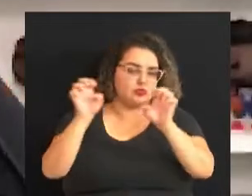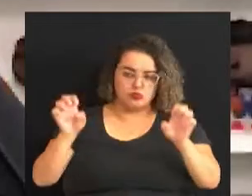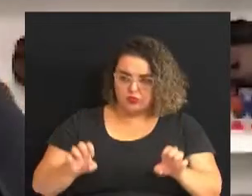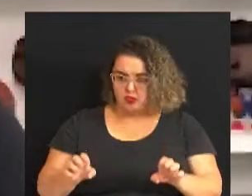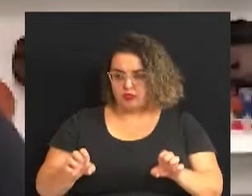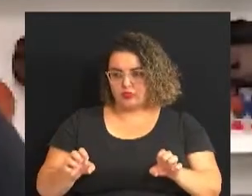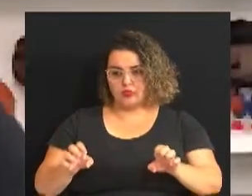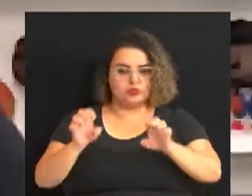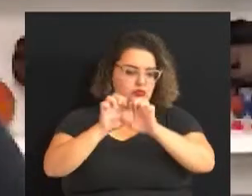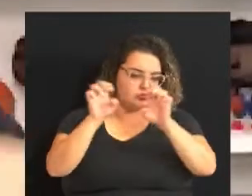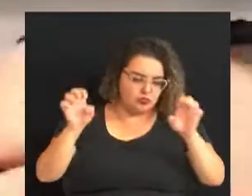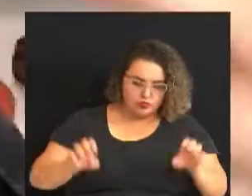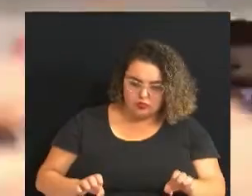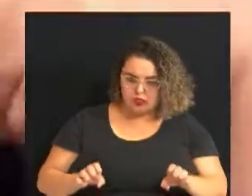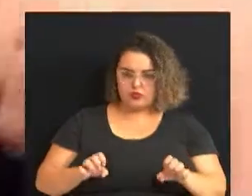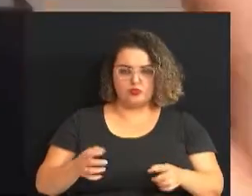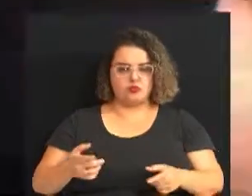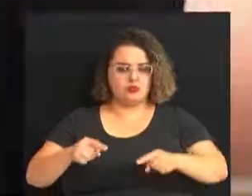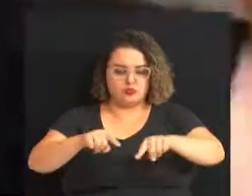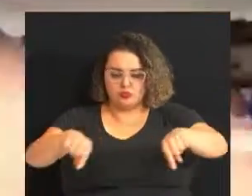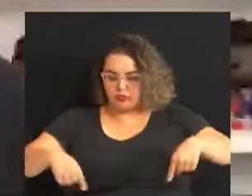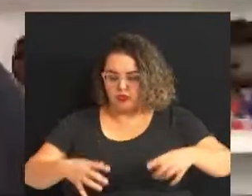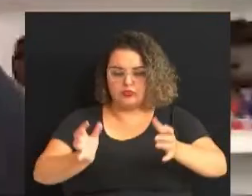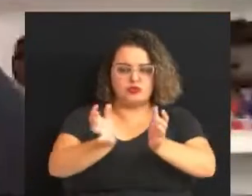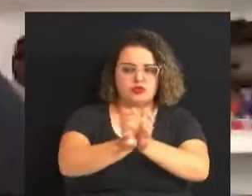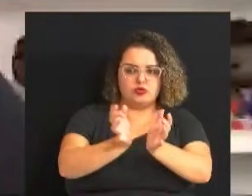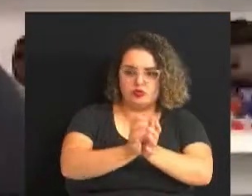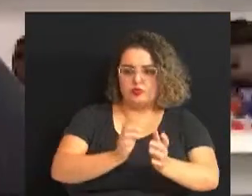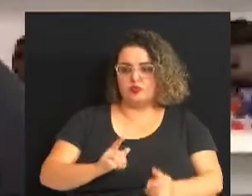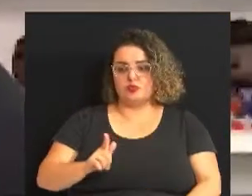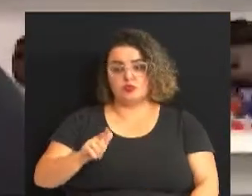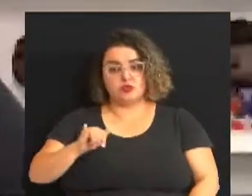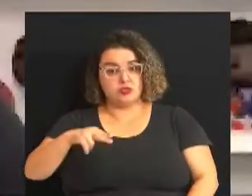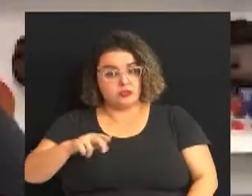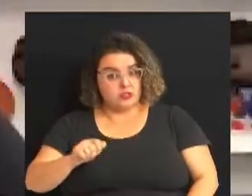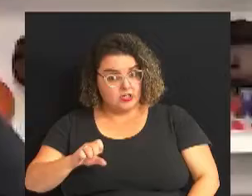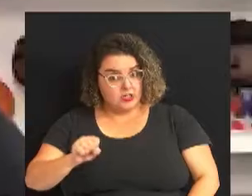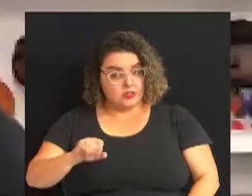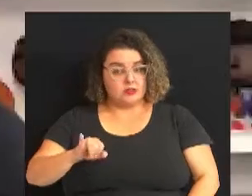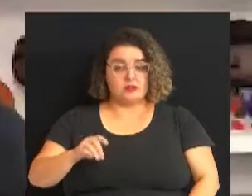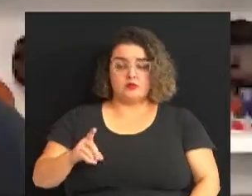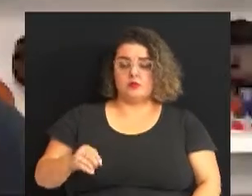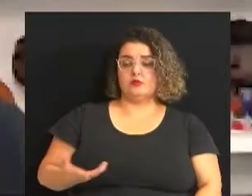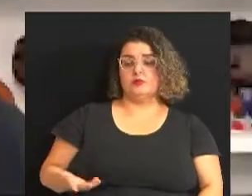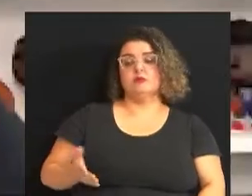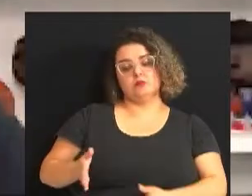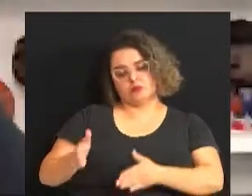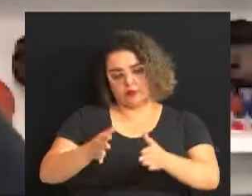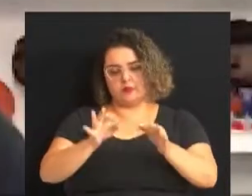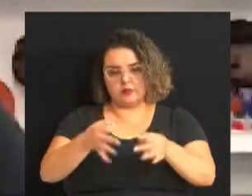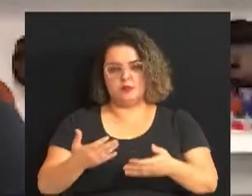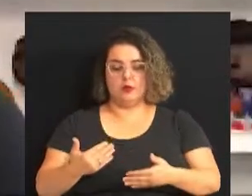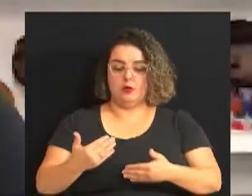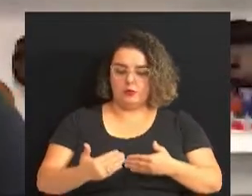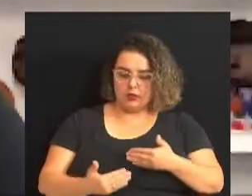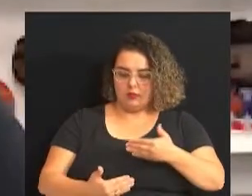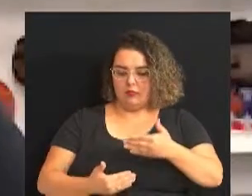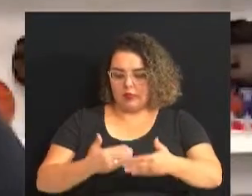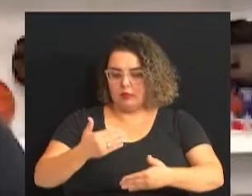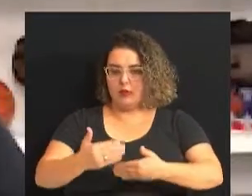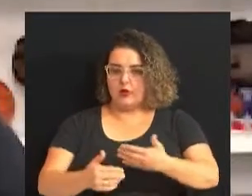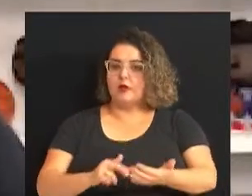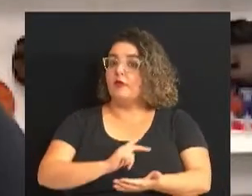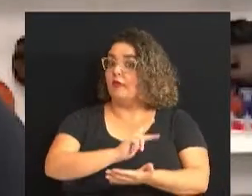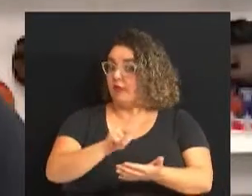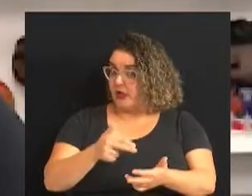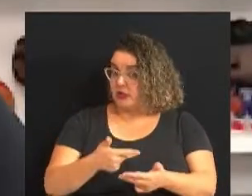dos times, dos ginásios. Acho que tem muita coisa para melhorar ainda. A gente está no caminho certo, mas é um passo de cada vez. Acho que tem muita coisa para